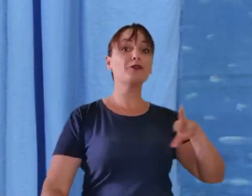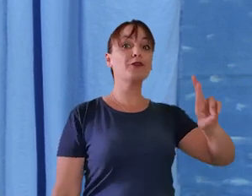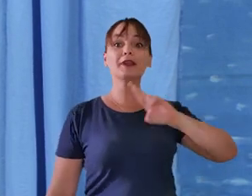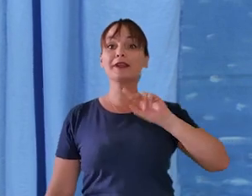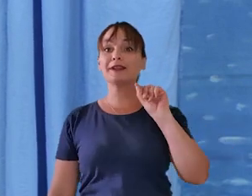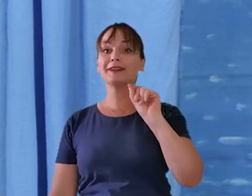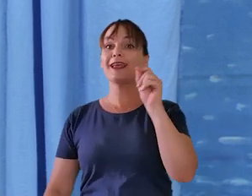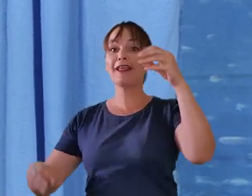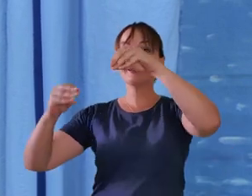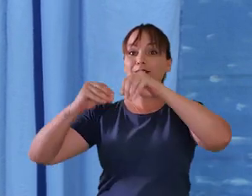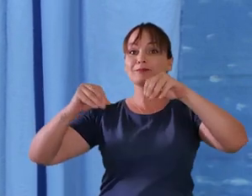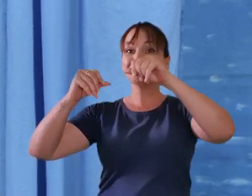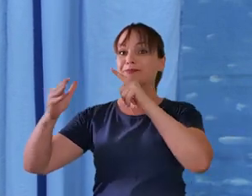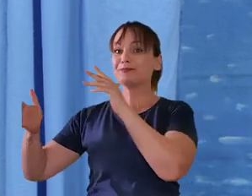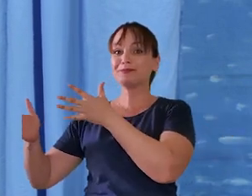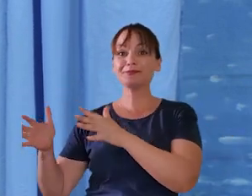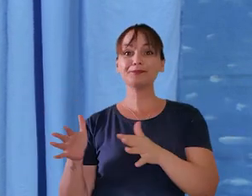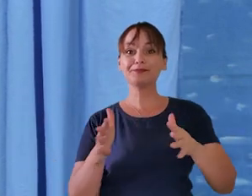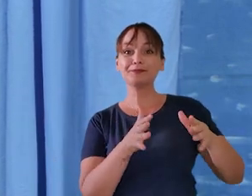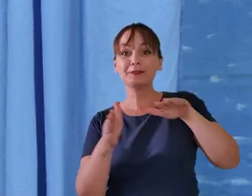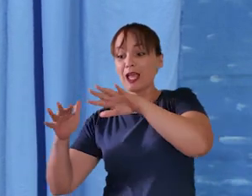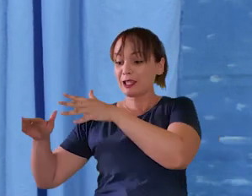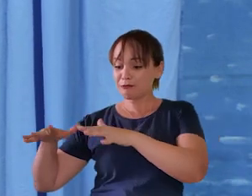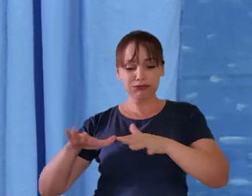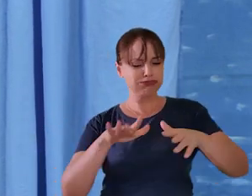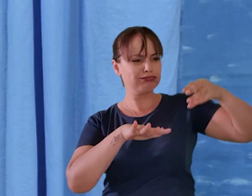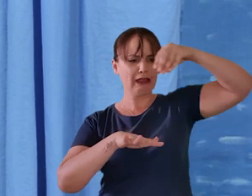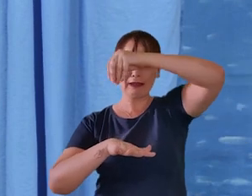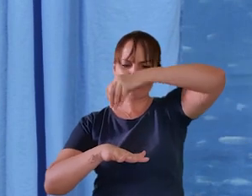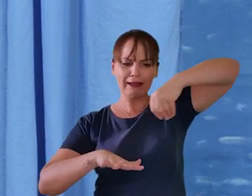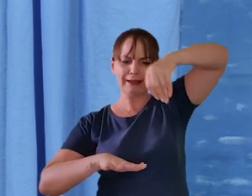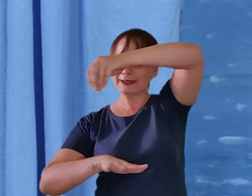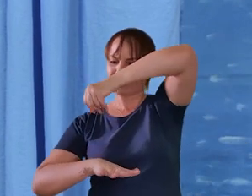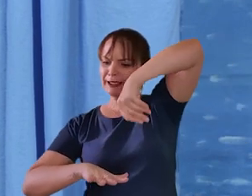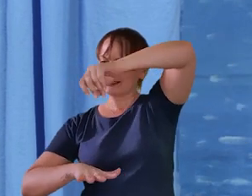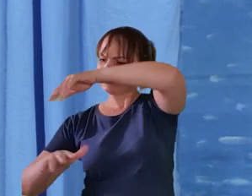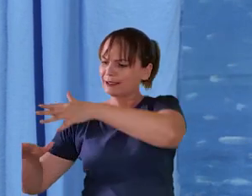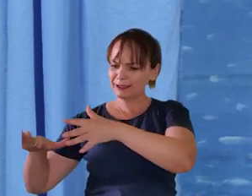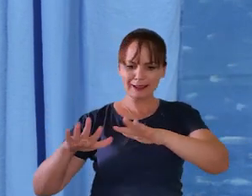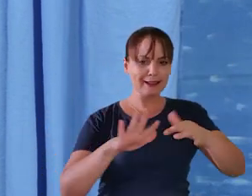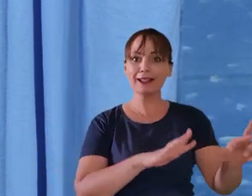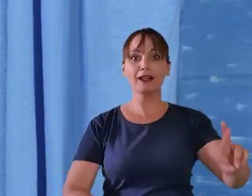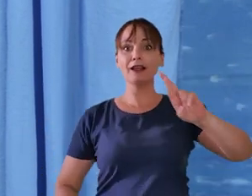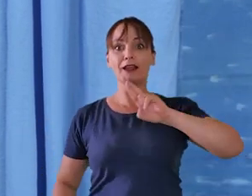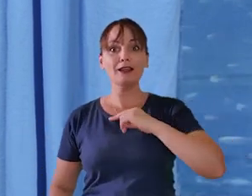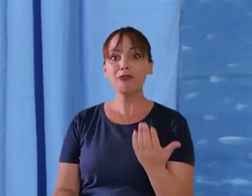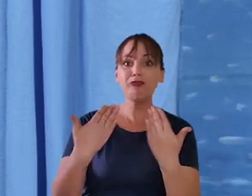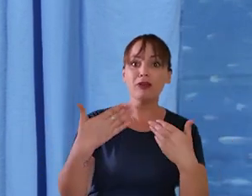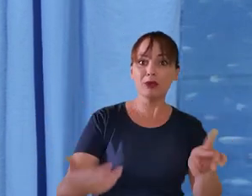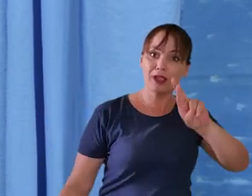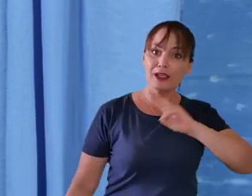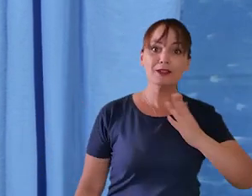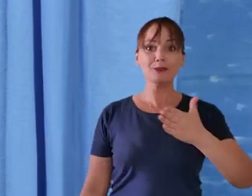temperou o mar? Quem temperou o mar? Quem temperou o mar? Me diga, vamos,